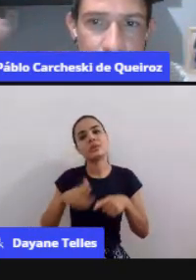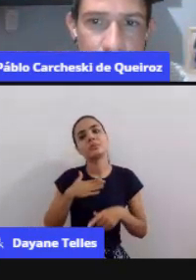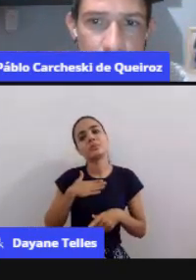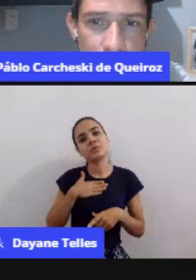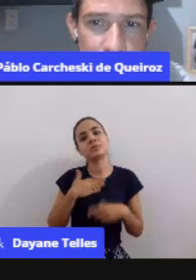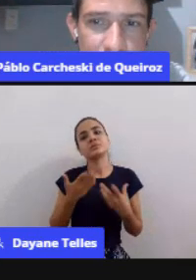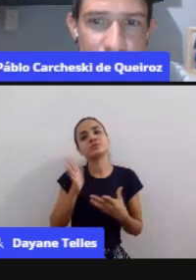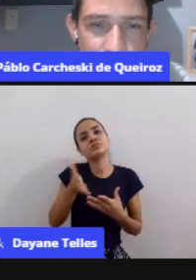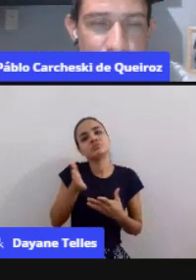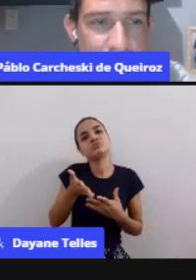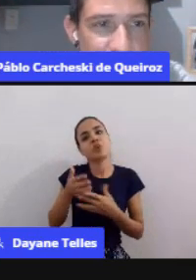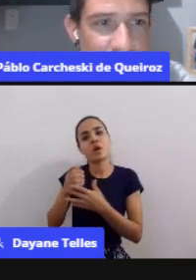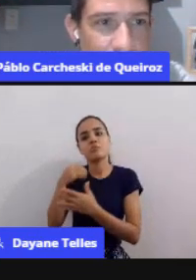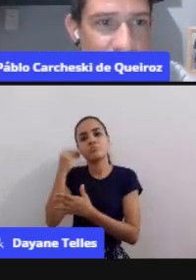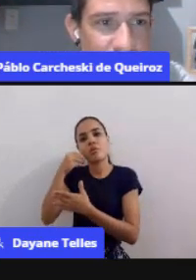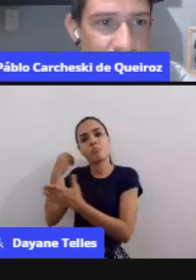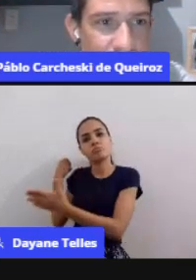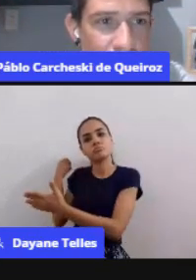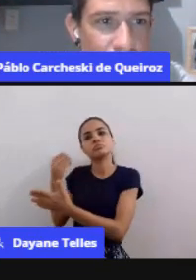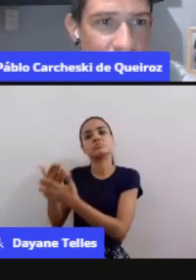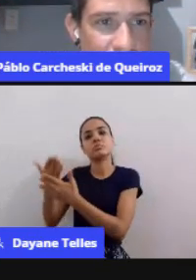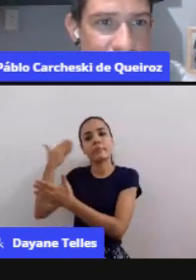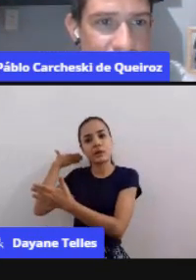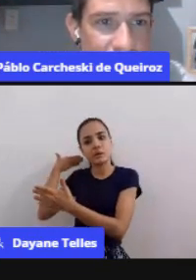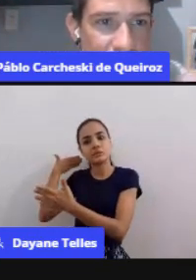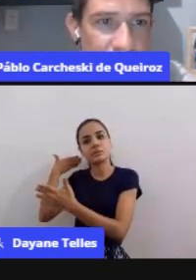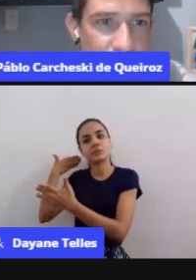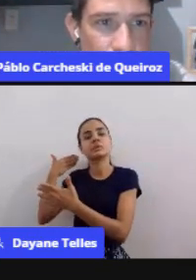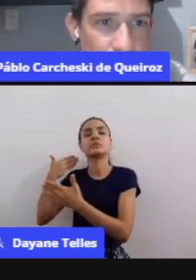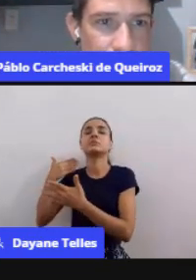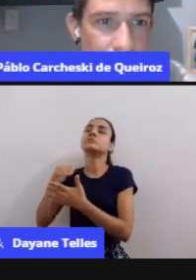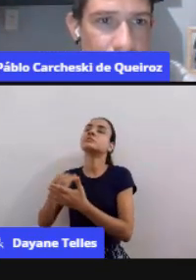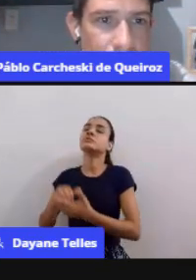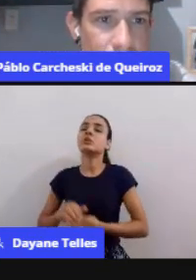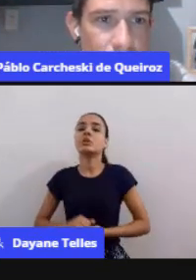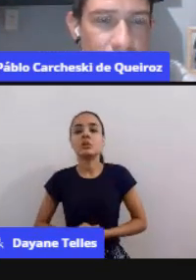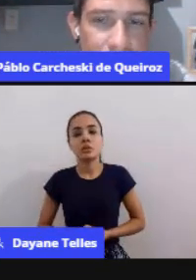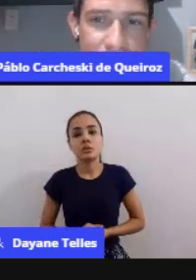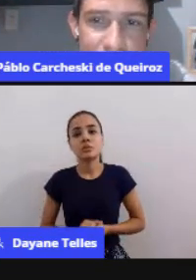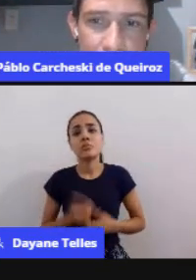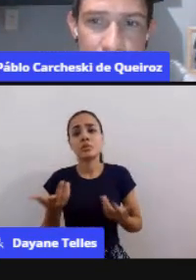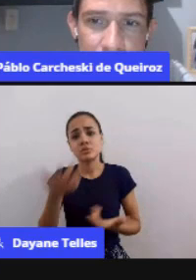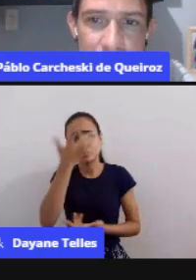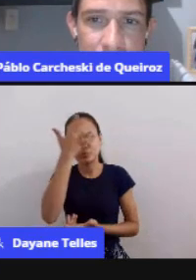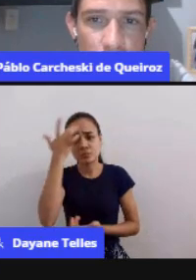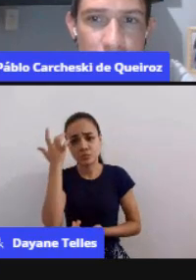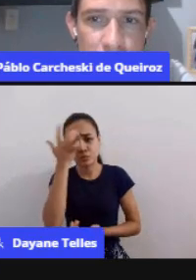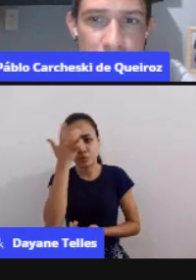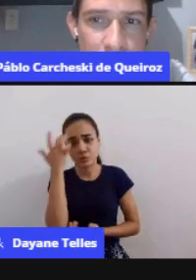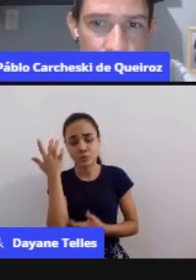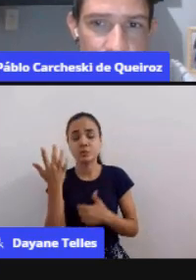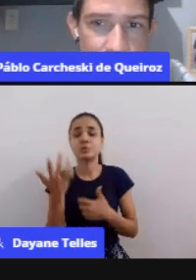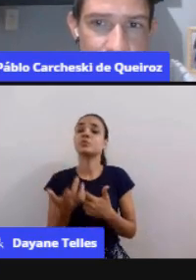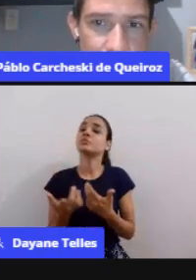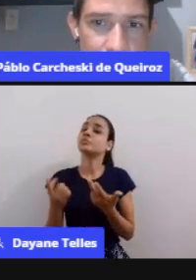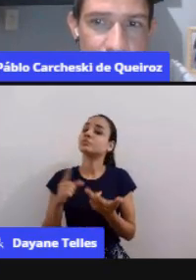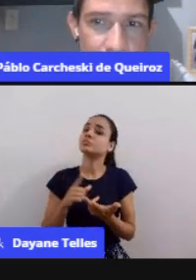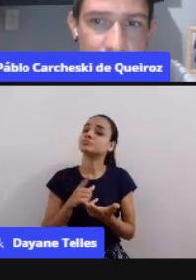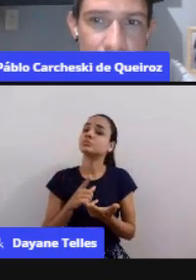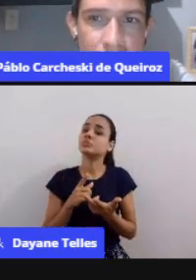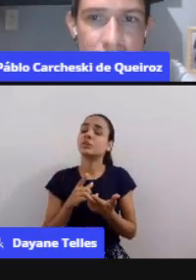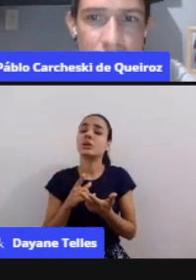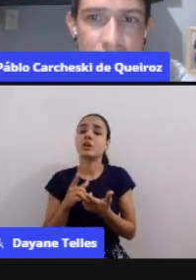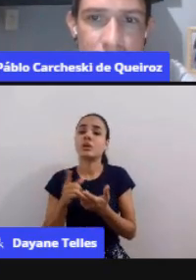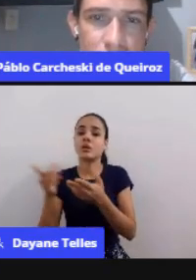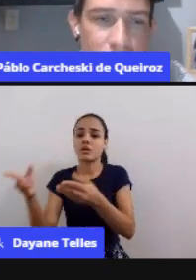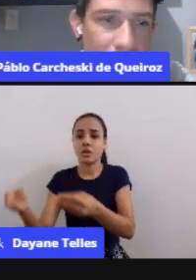falar, né, é uma coisa que todo mês chega pra gente, né, o aluno tem acesso a essa fatura aí, então ele recebe, né? E aí tem algumas informações,